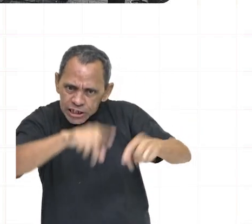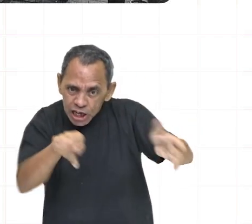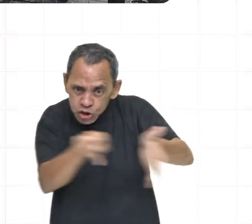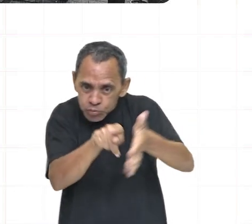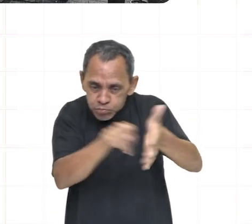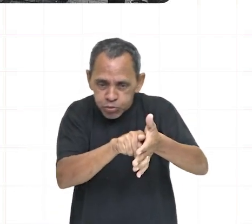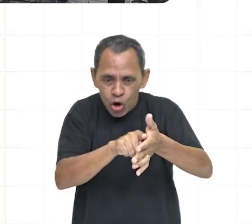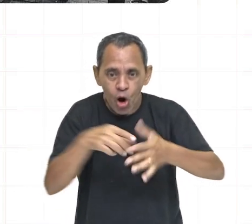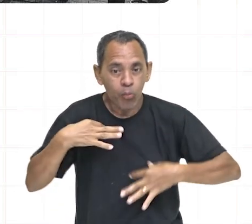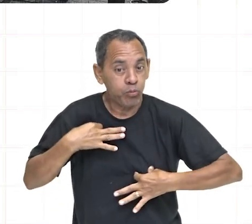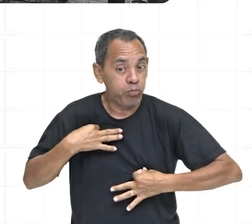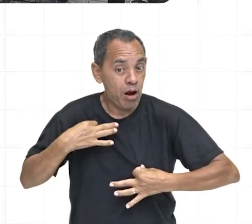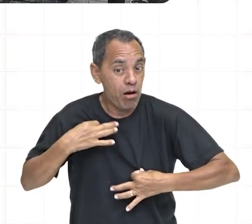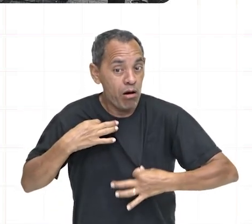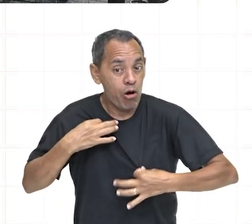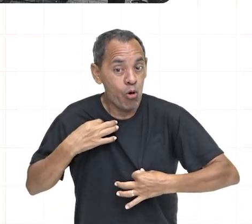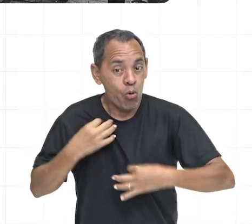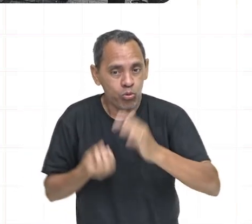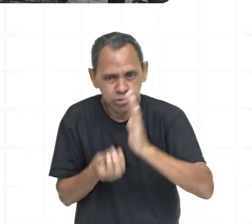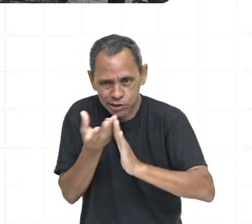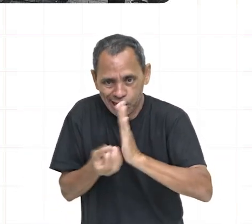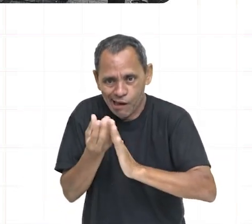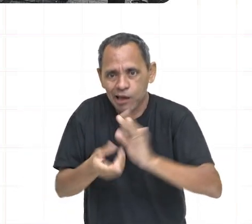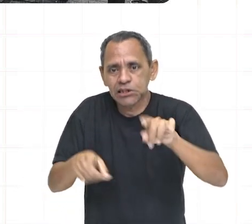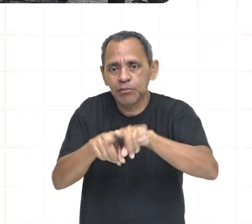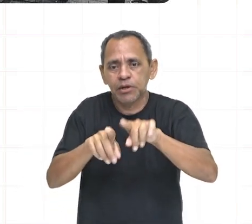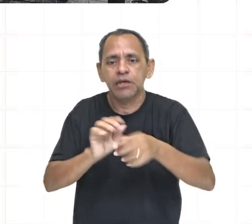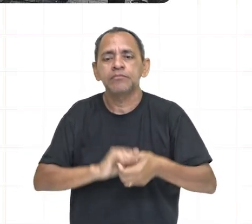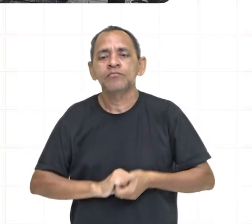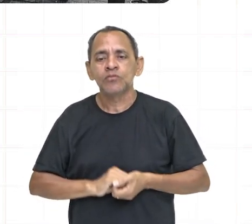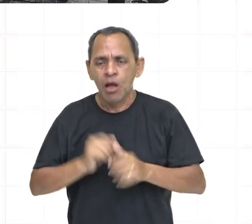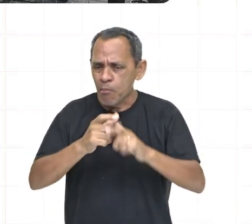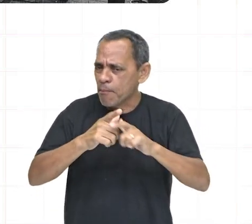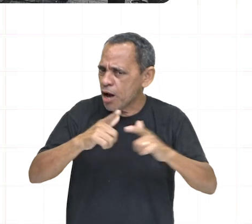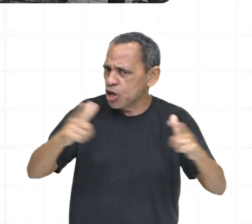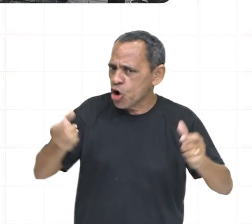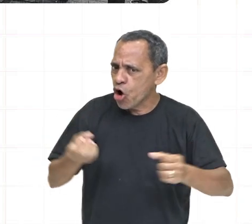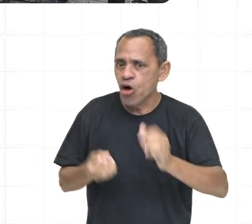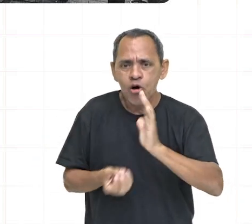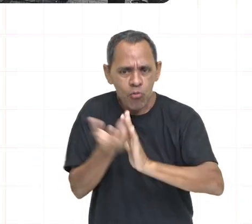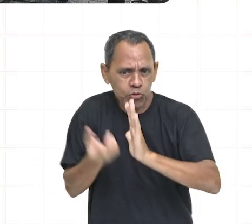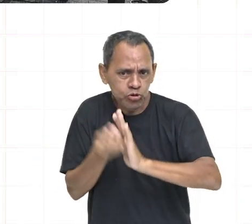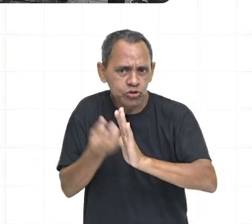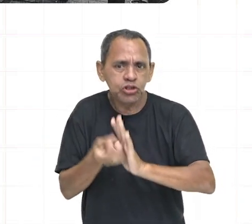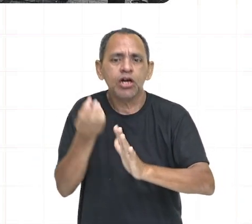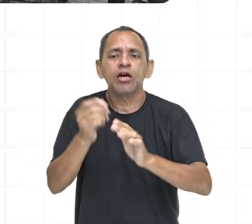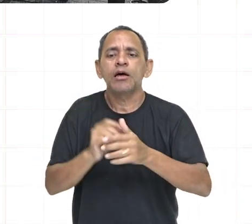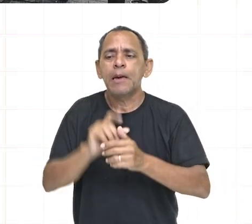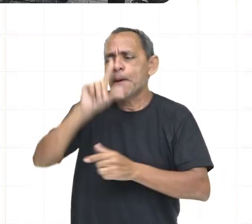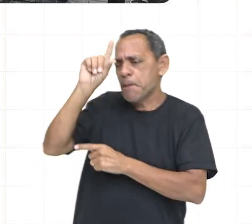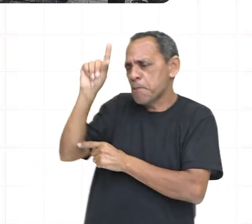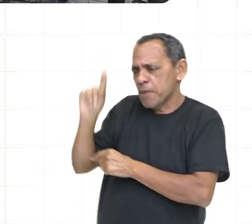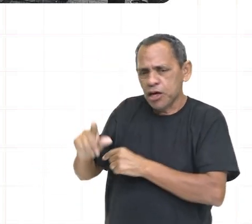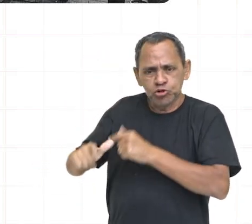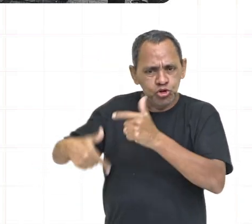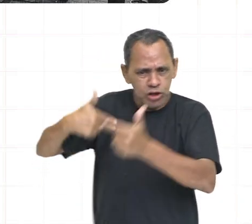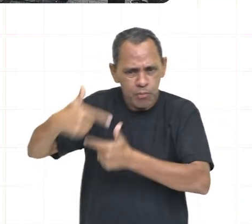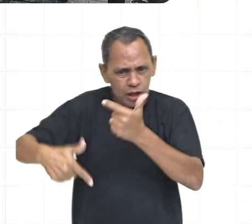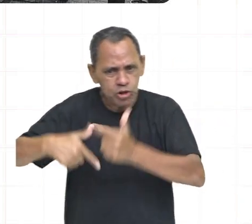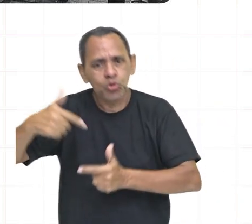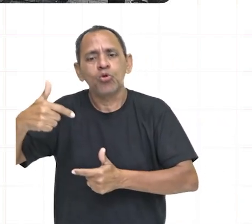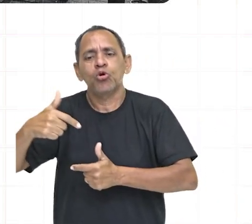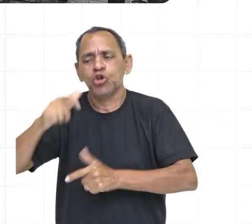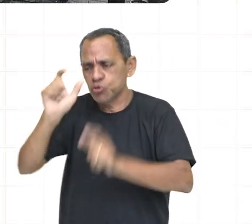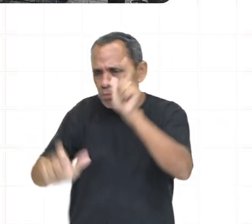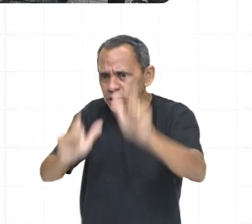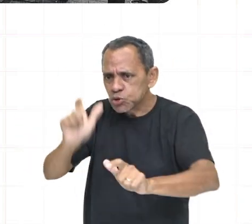graças ali ao uso daquela máquina, nós tivemos maior produtividade, com menos trabalhadores. E vejam só, eu não estou